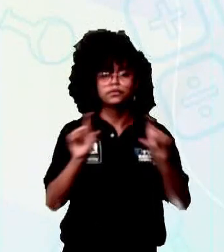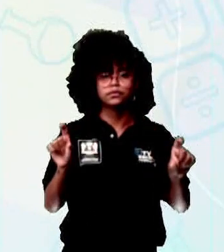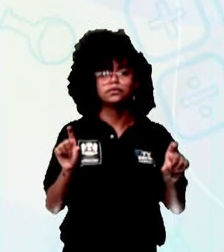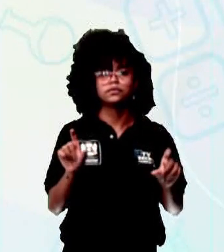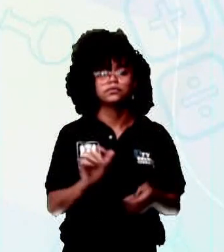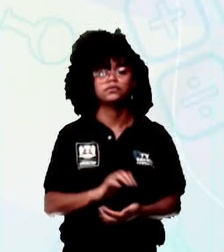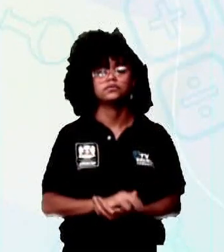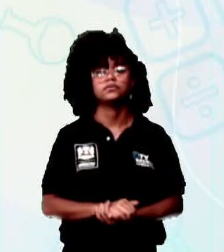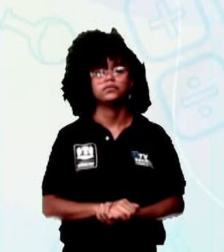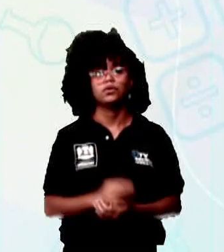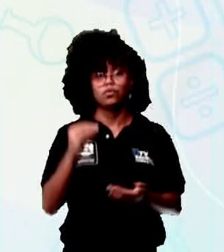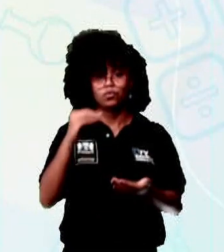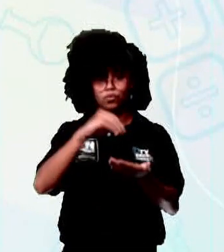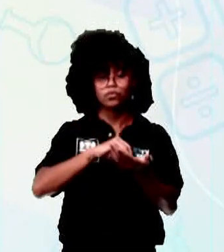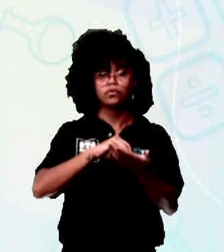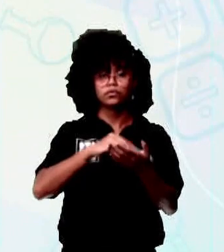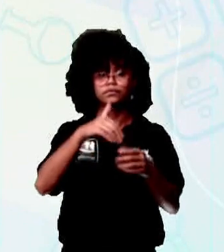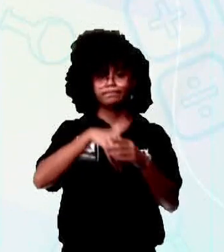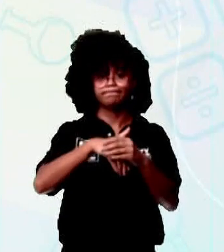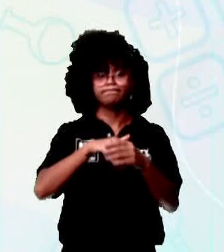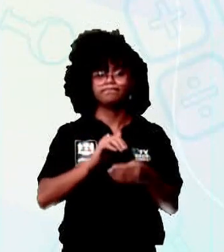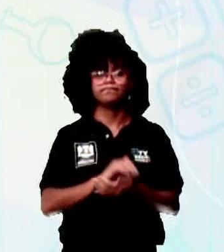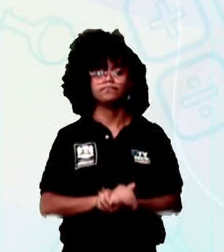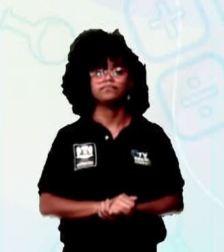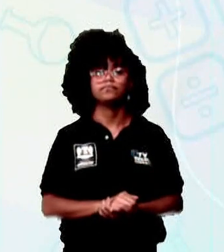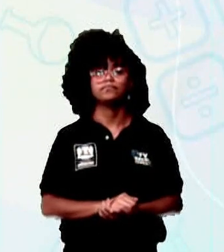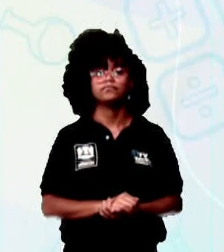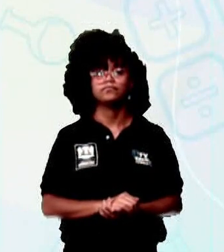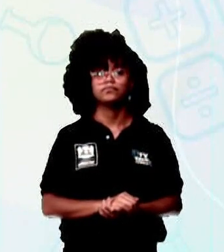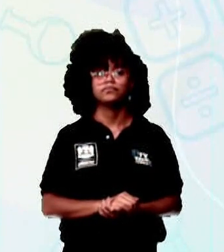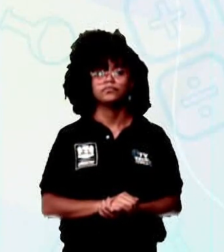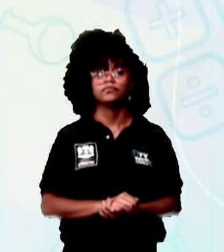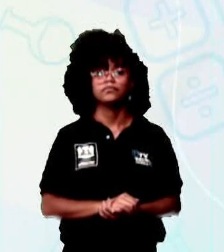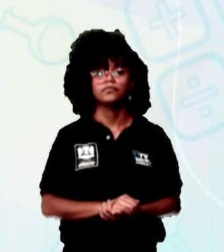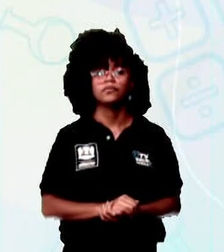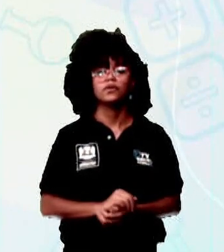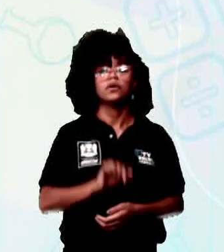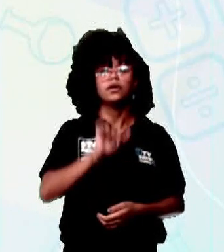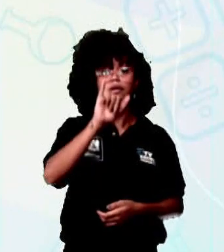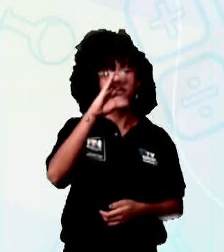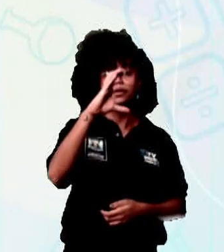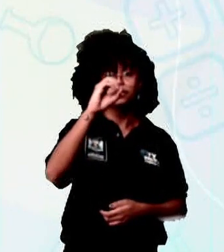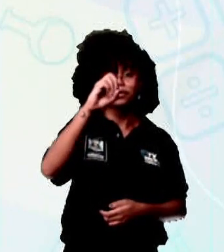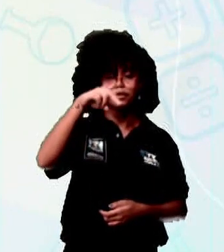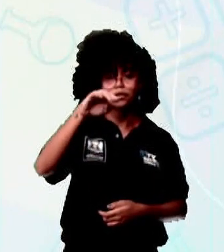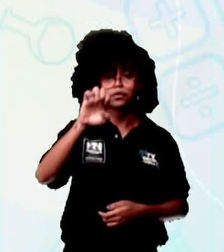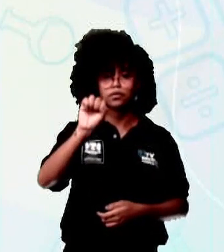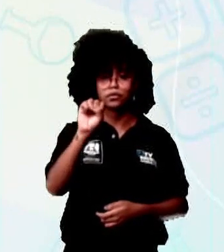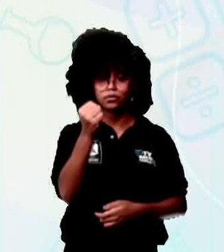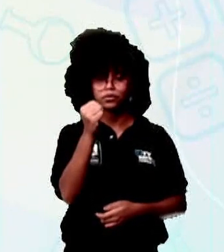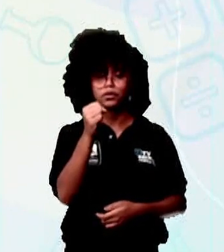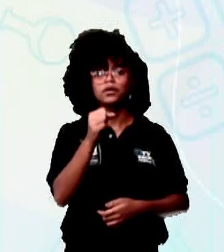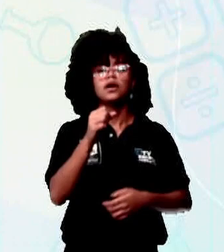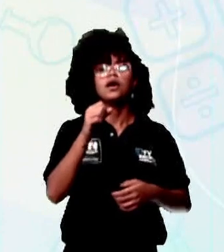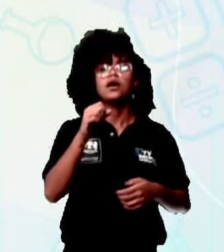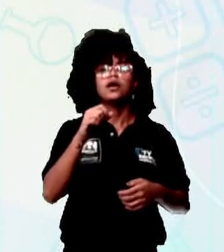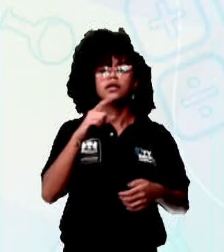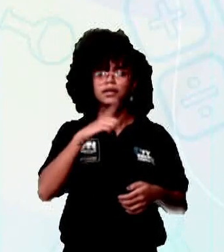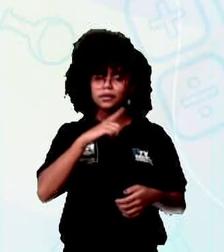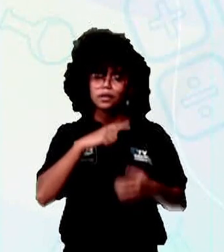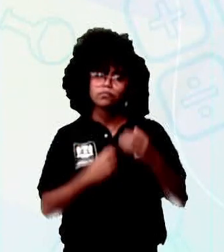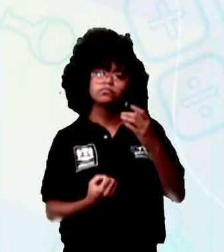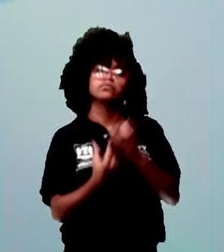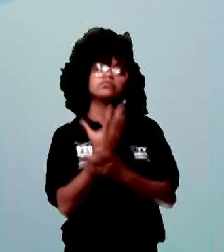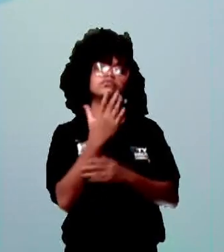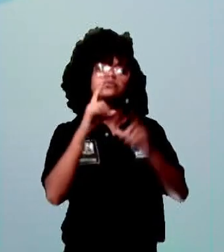que está sendo colocado ali na tirinha. Os ícones, né, muitas vezes que aparecem aí na tirinha são